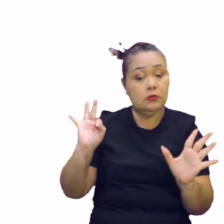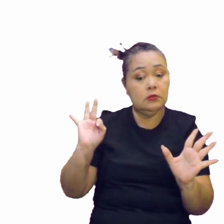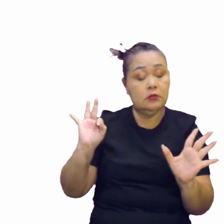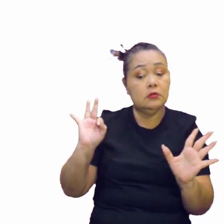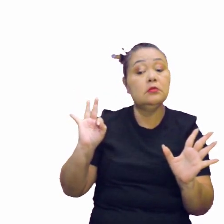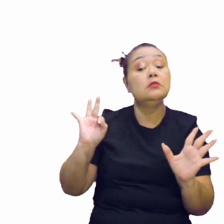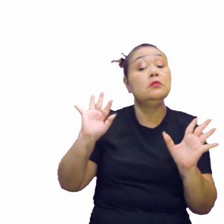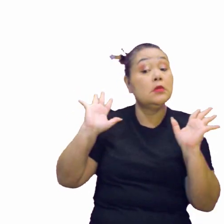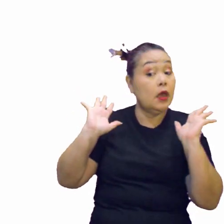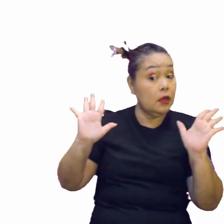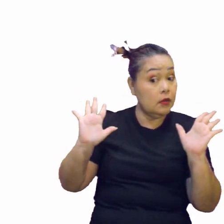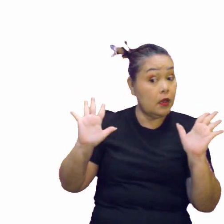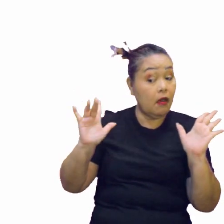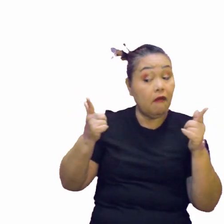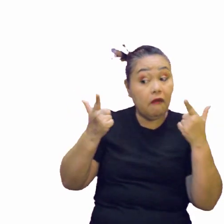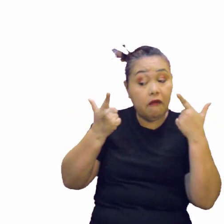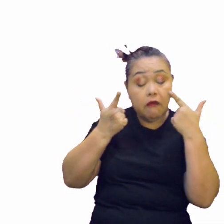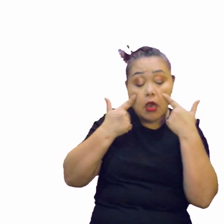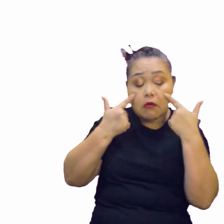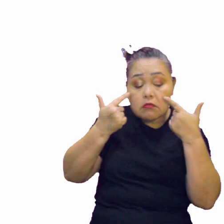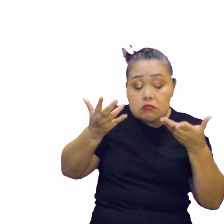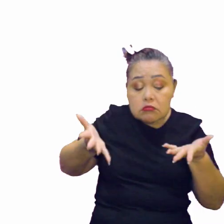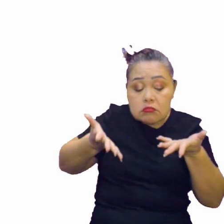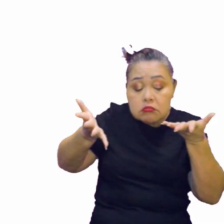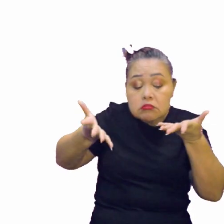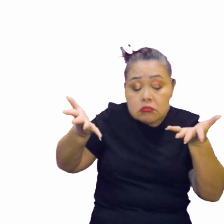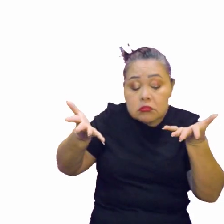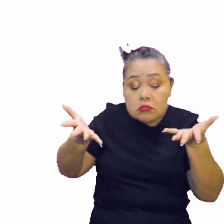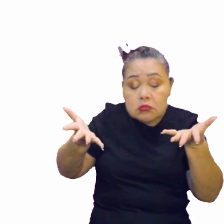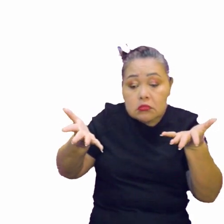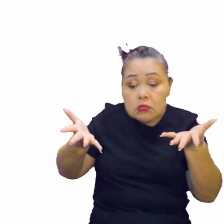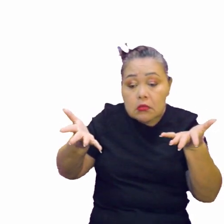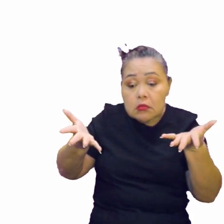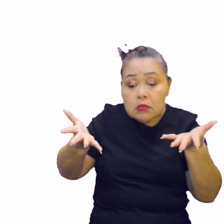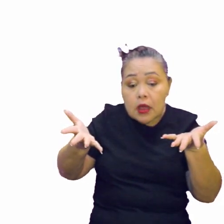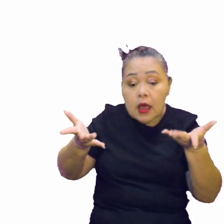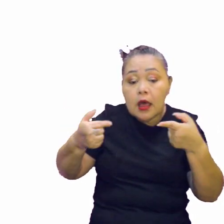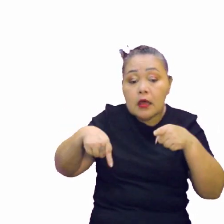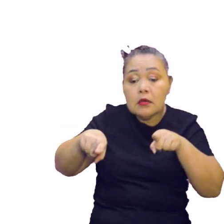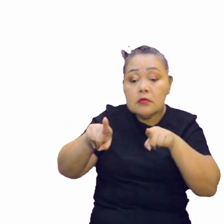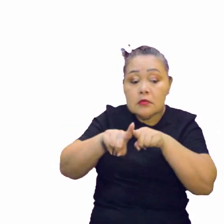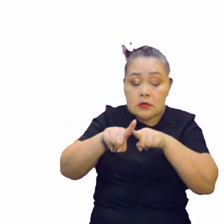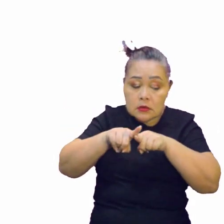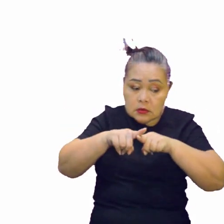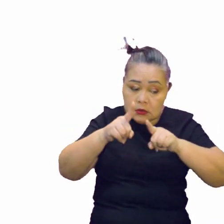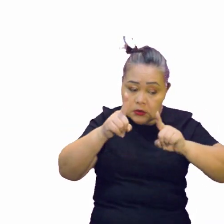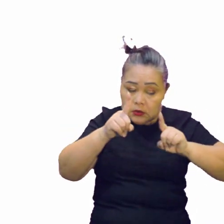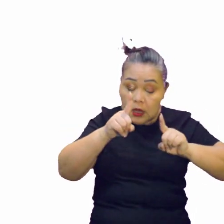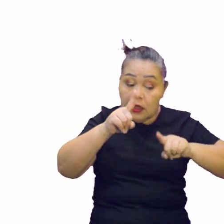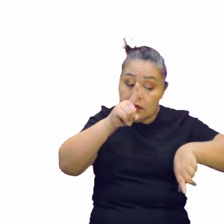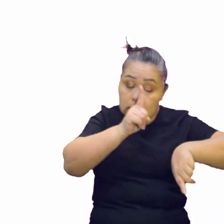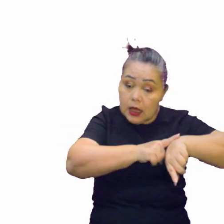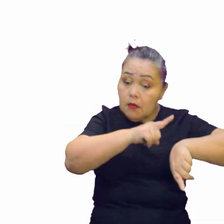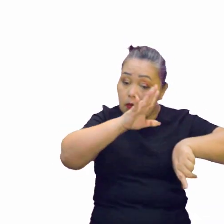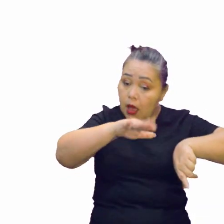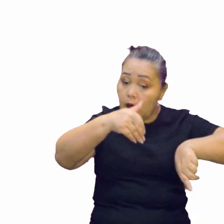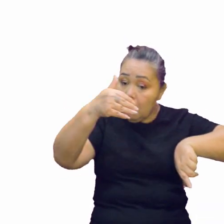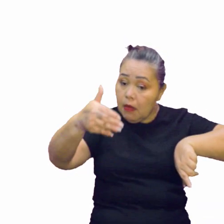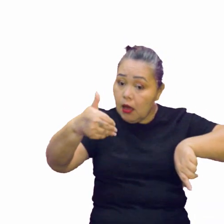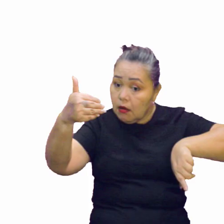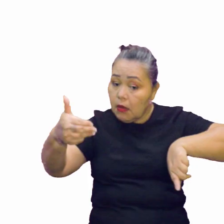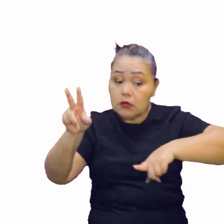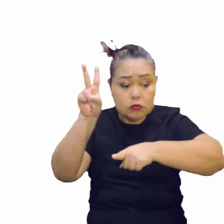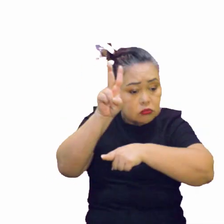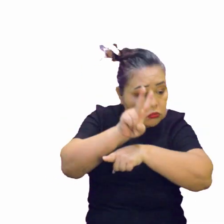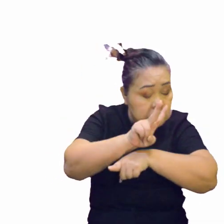favorecer não só a demanda, mas também a regularidade desse processo.